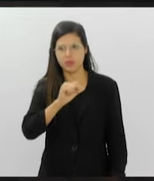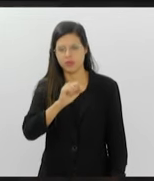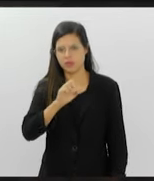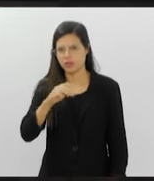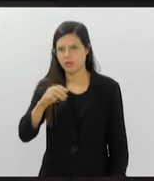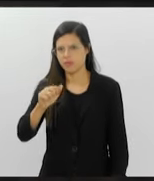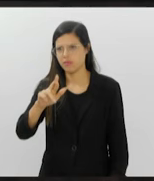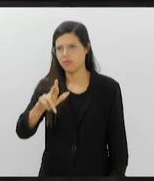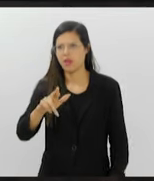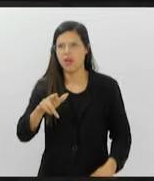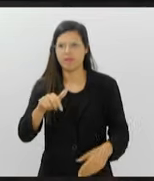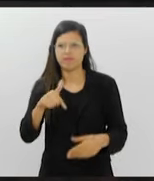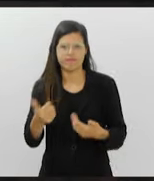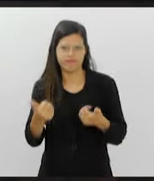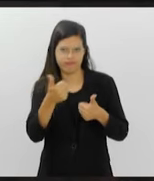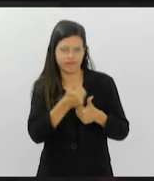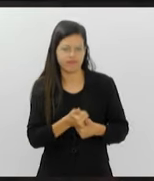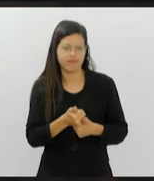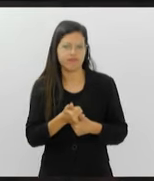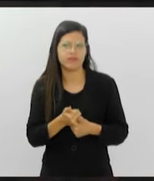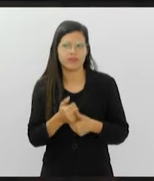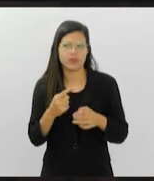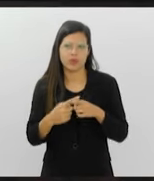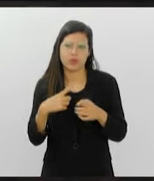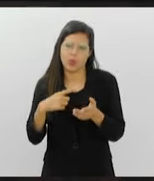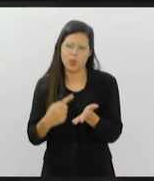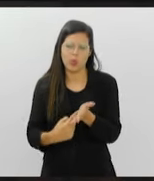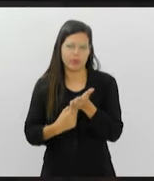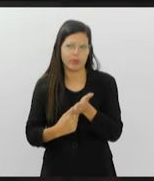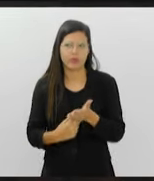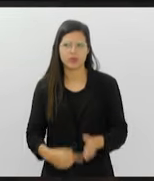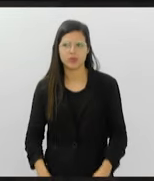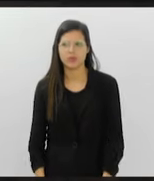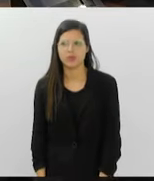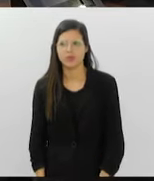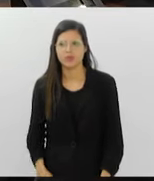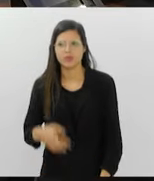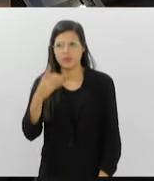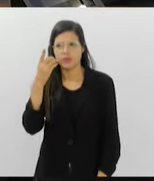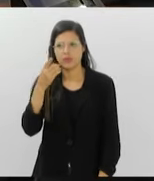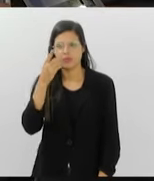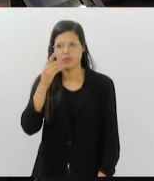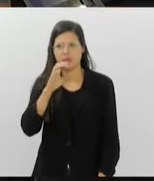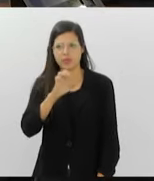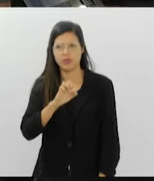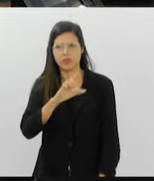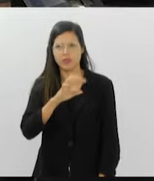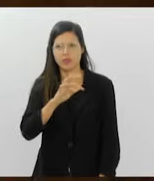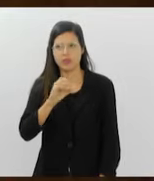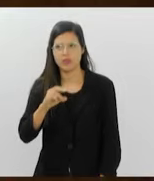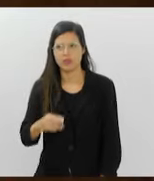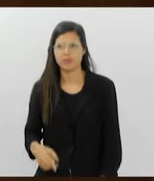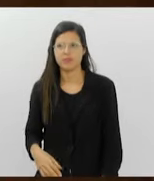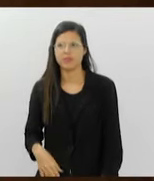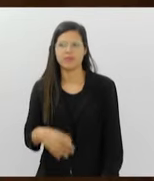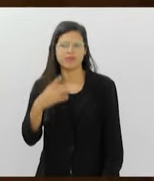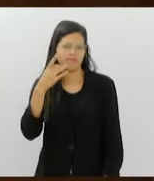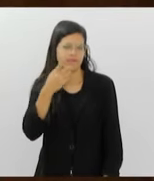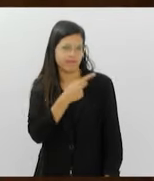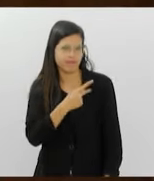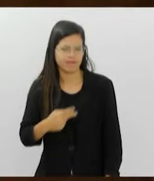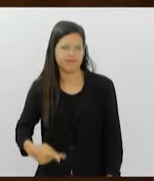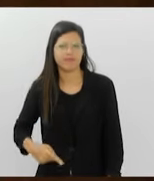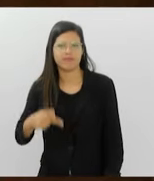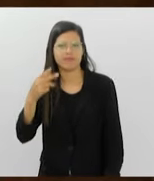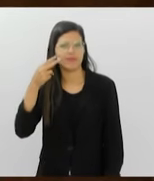compromisso agora, se Vossa Excelência puder, para o expediente final. O deputado Elton Cristo. Presidente Aju, parabenizar por esse grande projeto